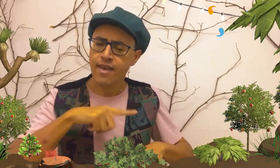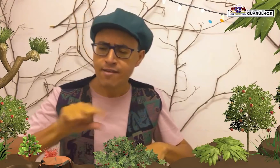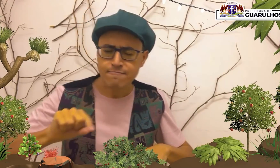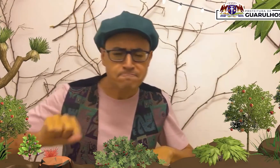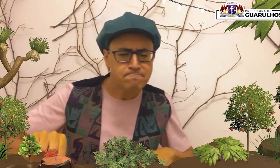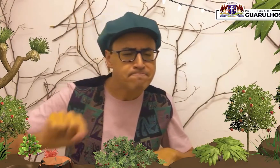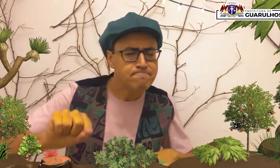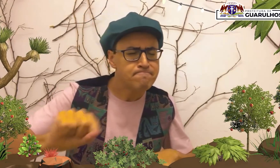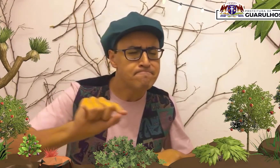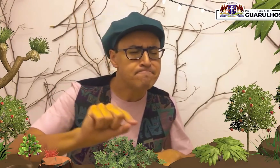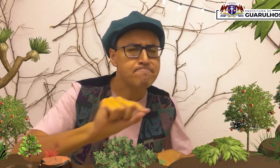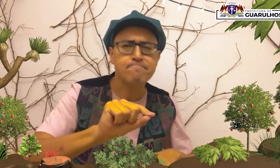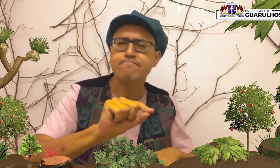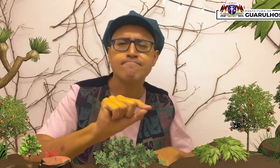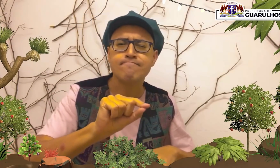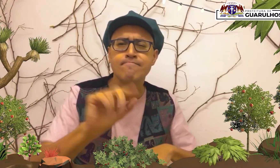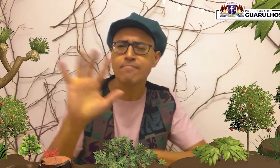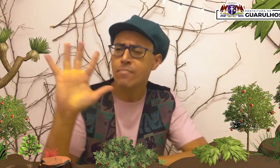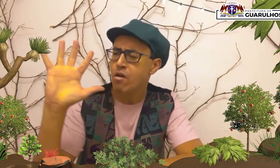Por lá